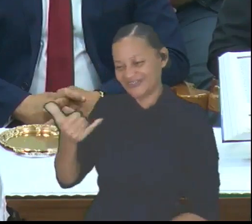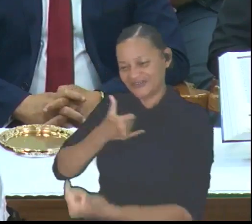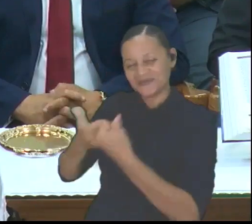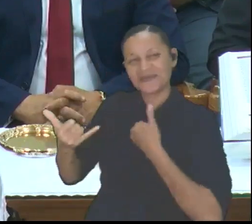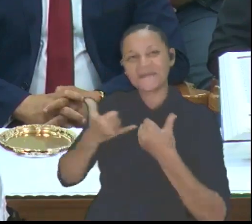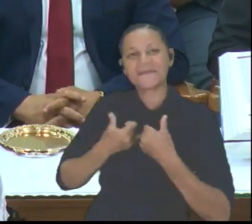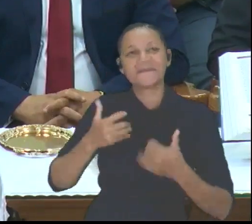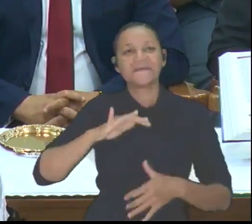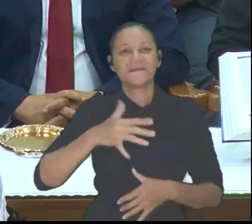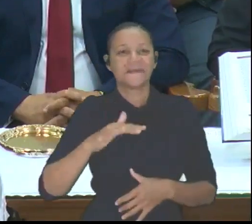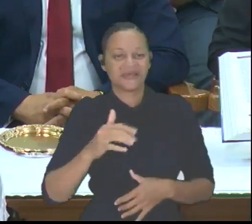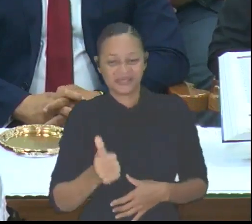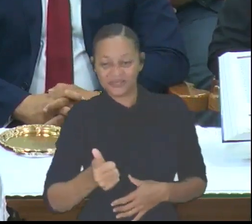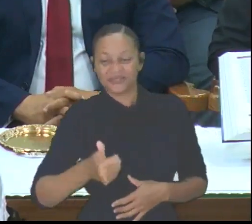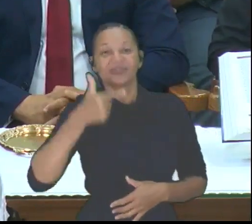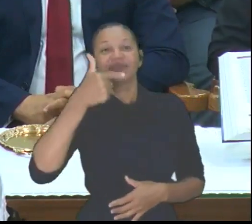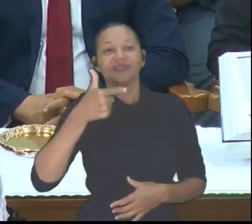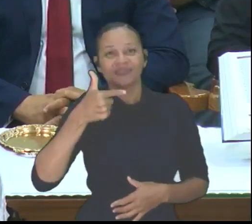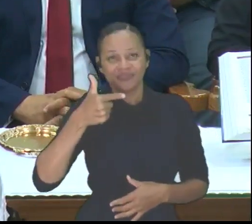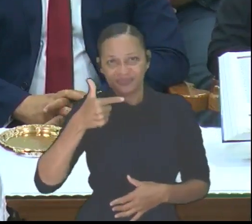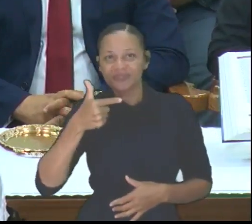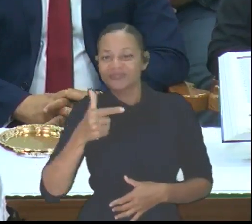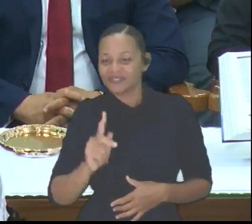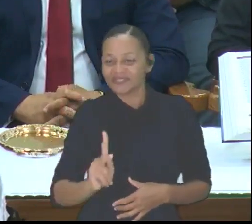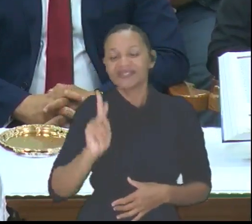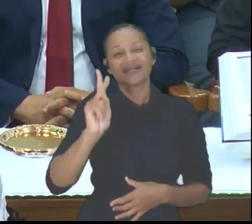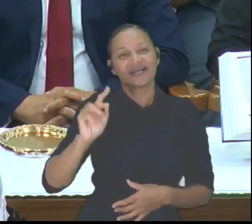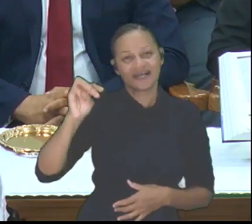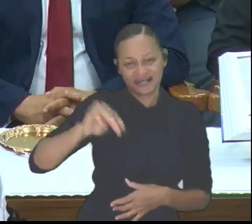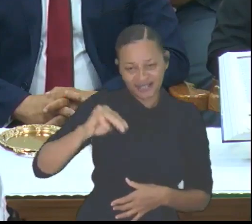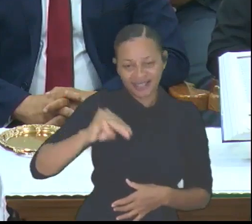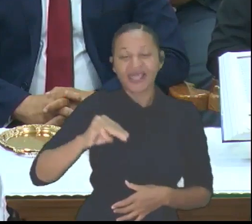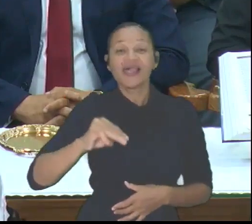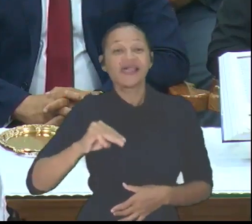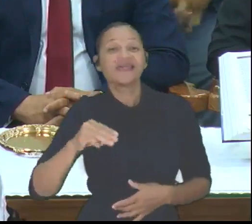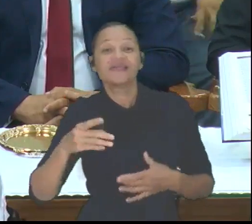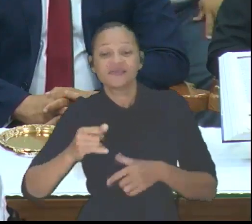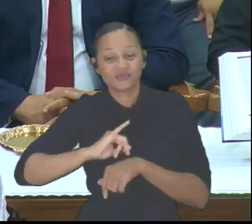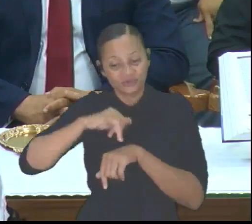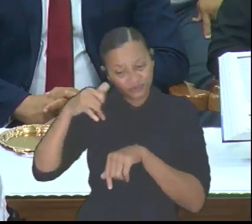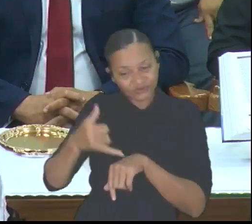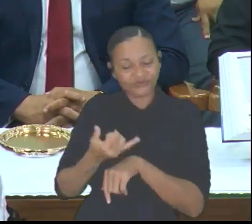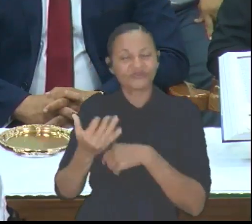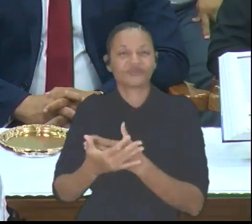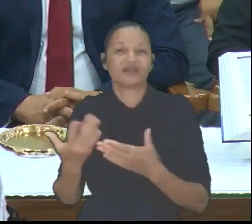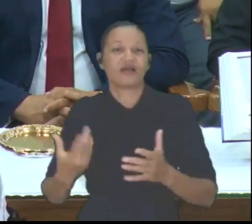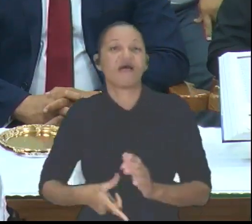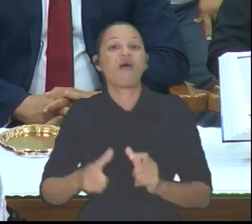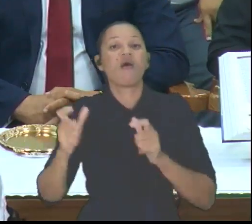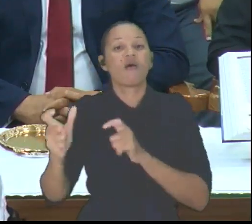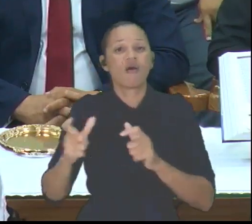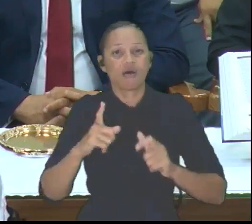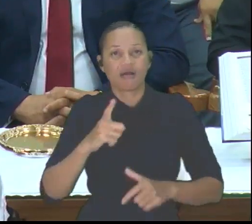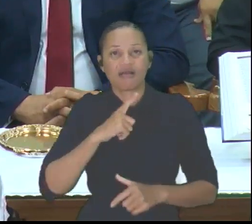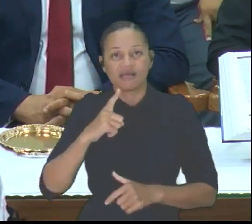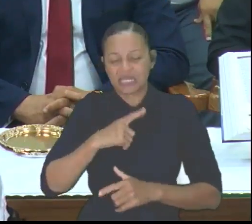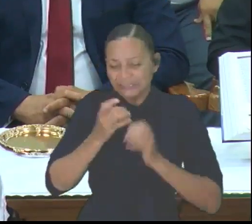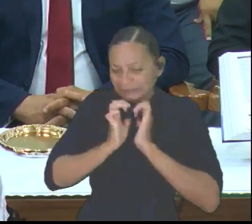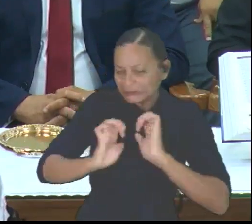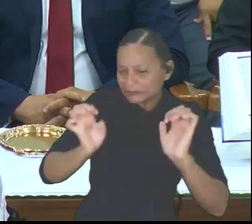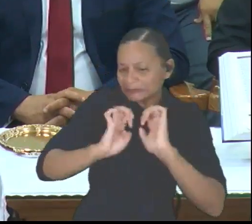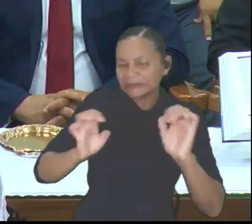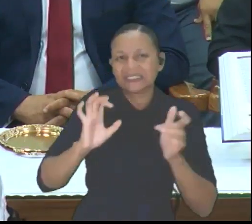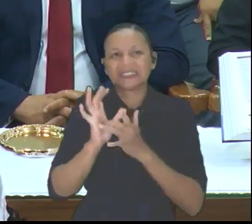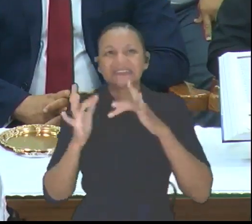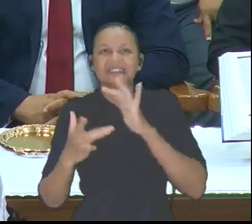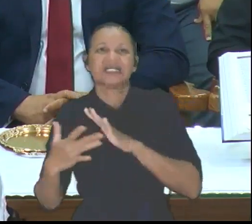mais ou menos de 12 a 15 quilômetros de Jerusalém, onde estava João Batista anteriormente evangelizando. Então